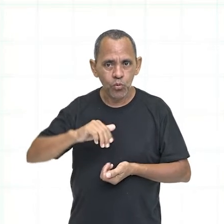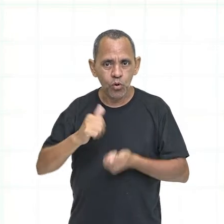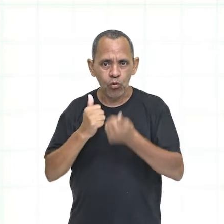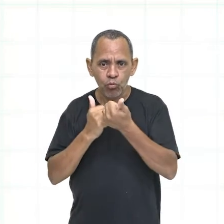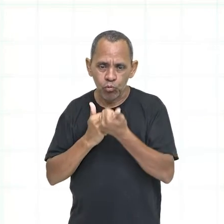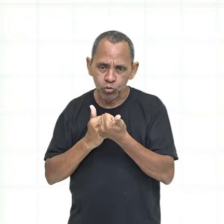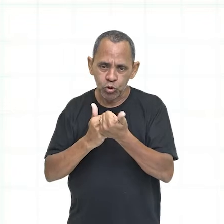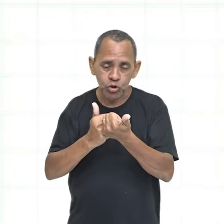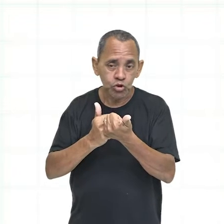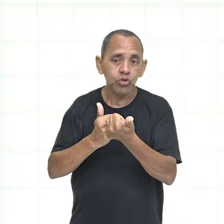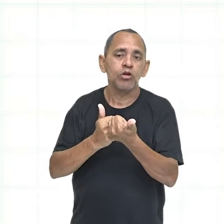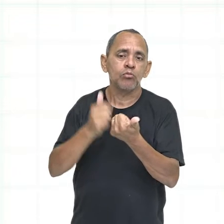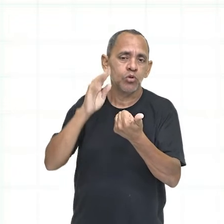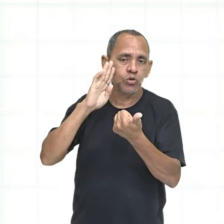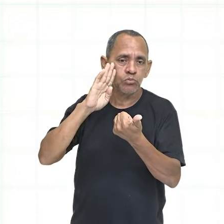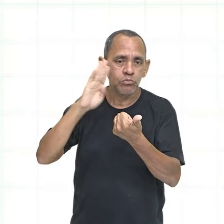modal,